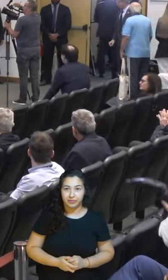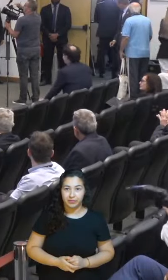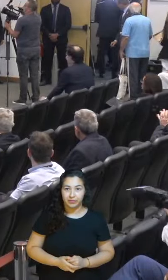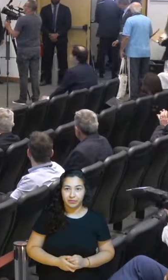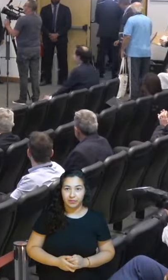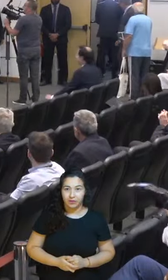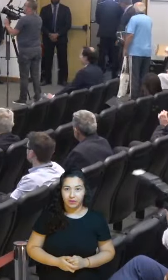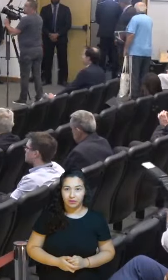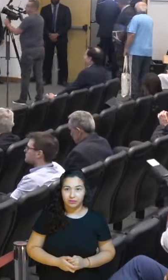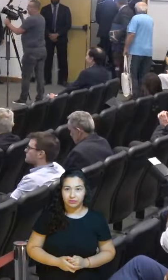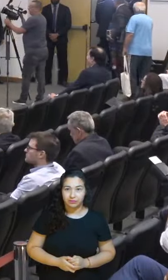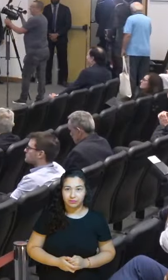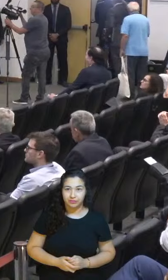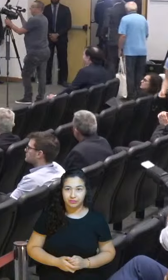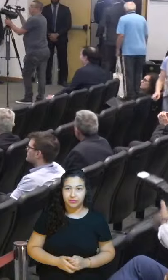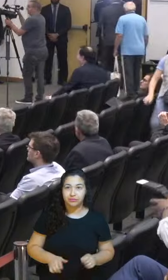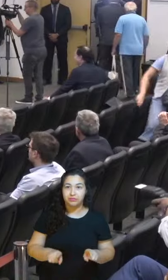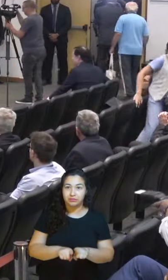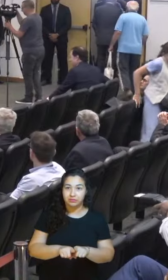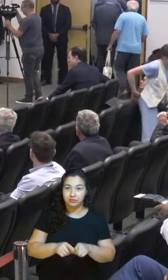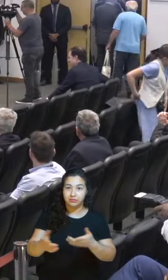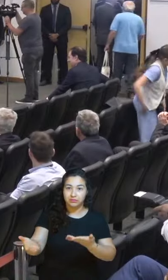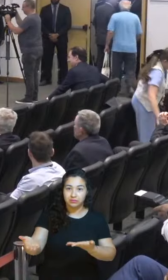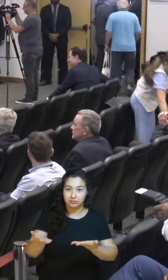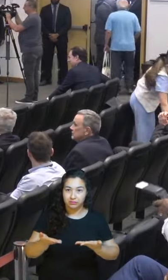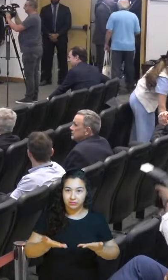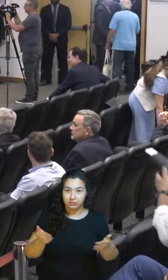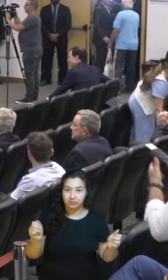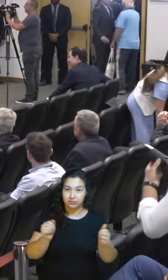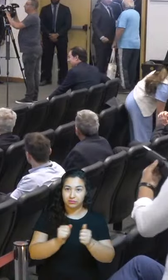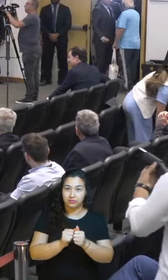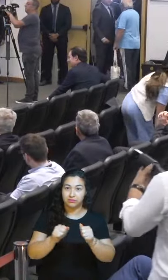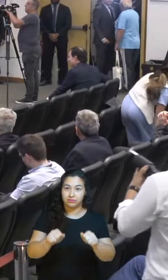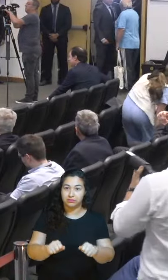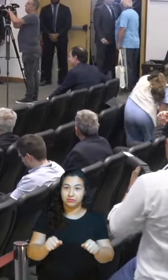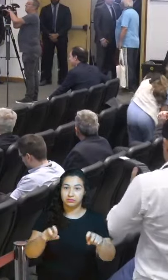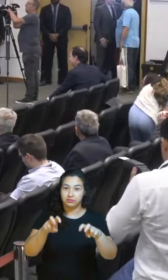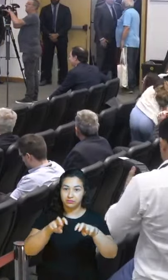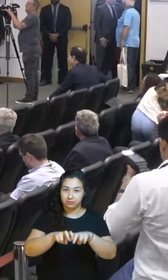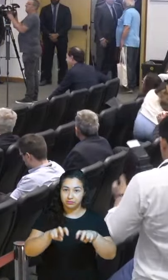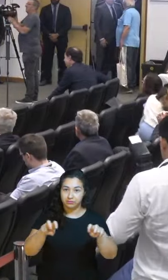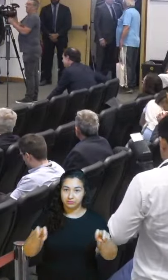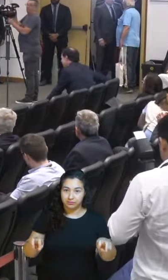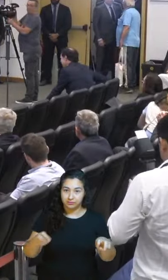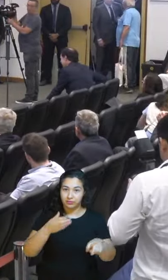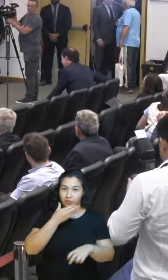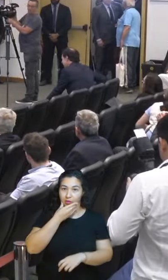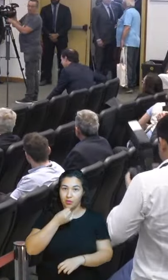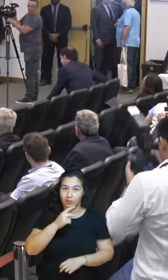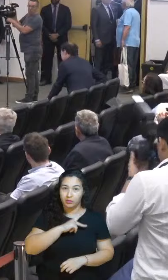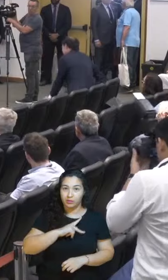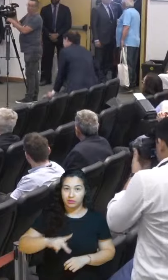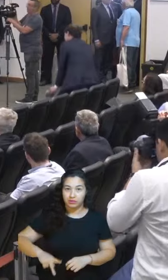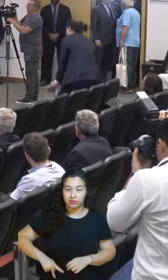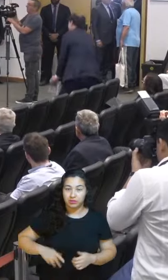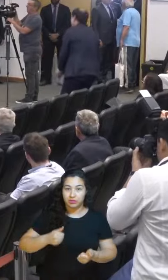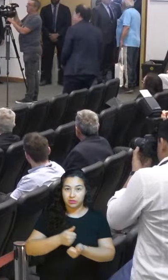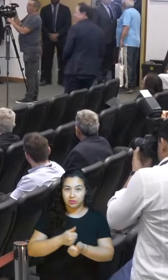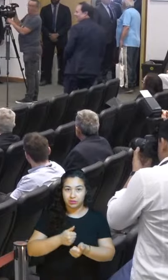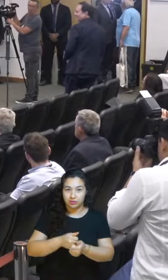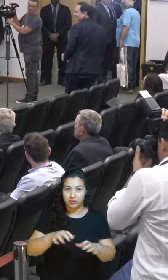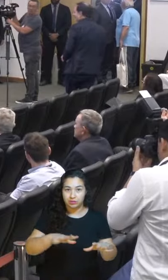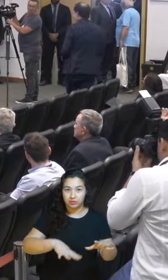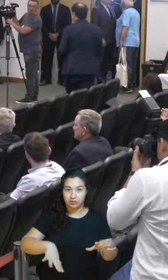Dani e convidamos para fechar este painel excelentíssimo senhor presidente do Tribunal Regional